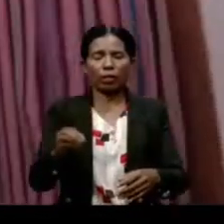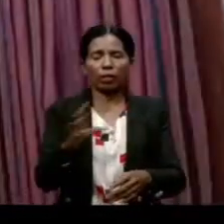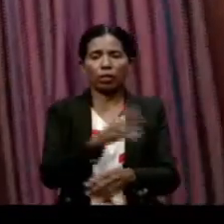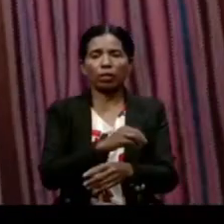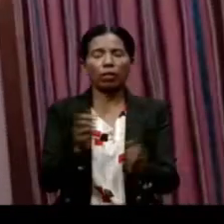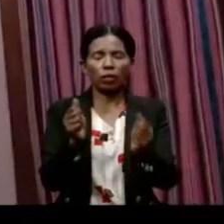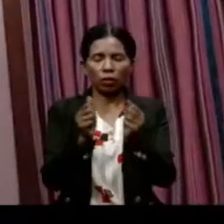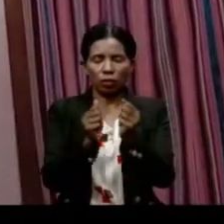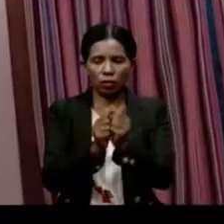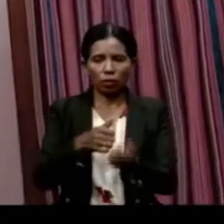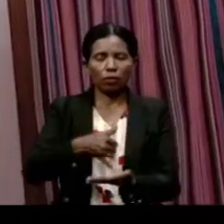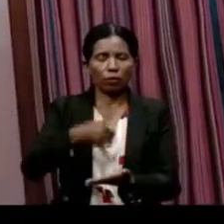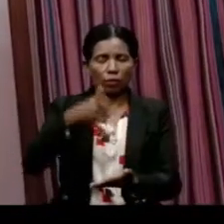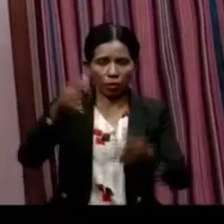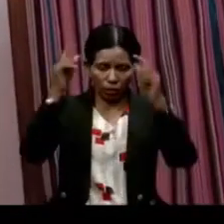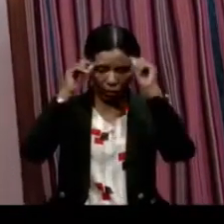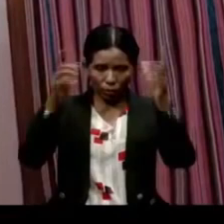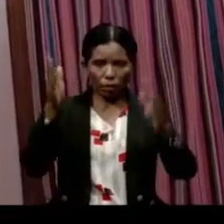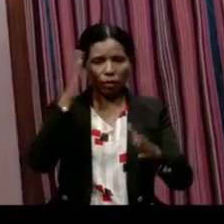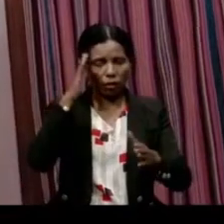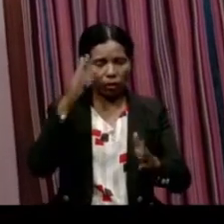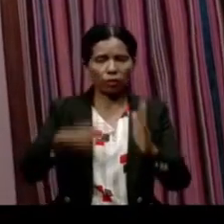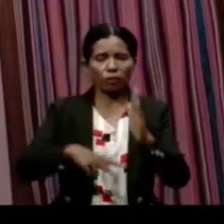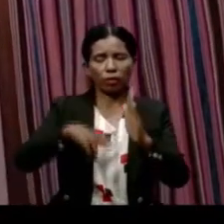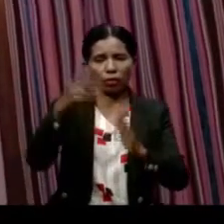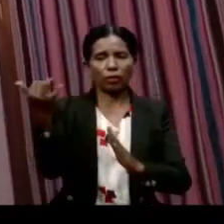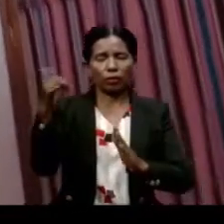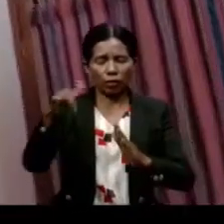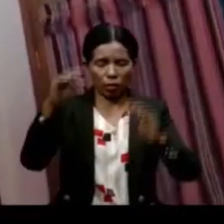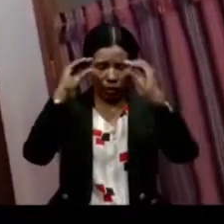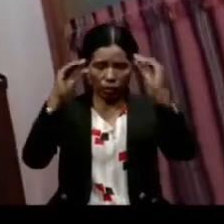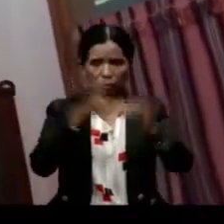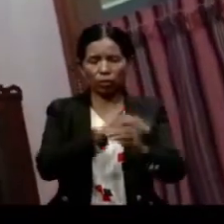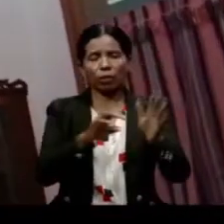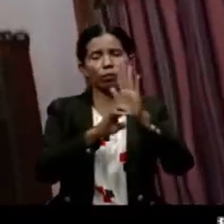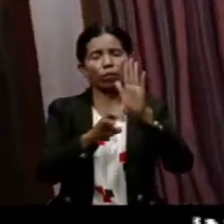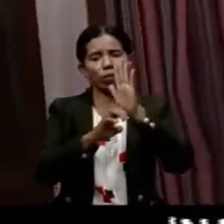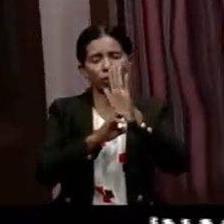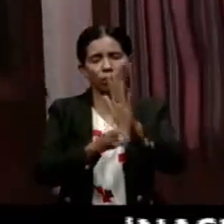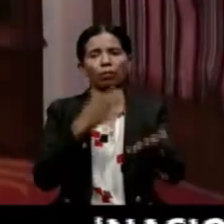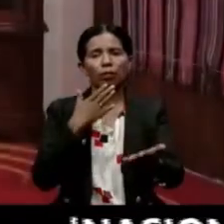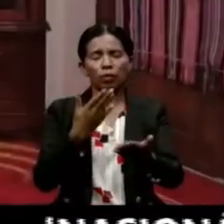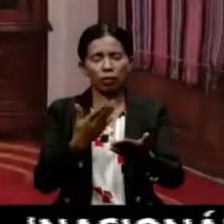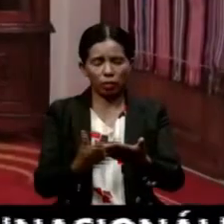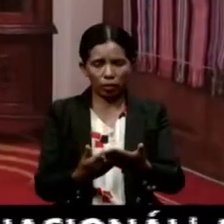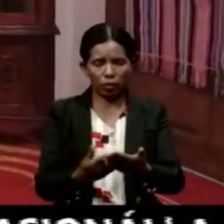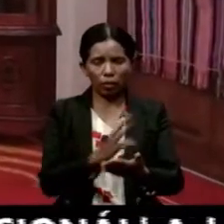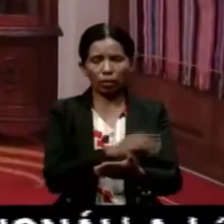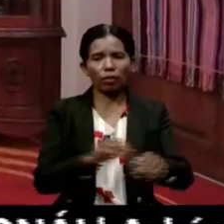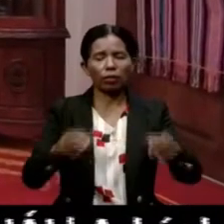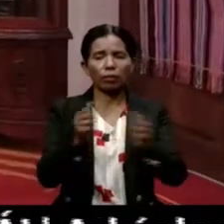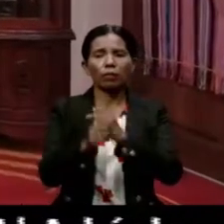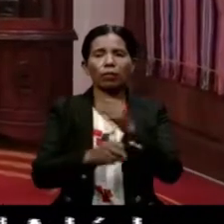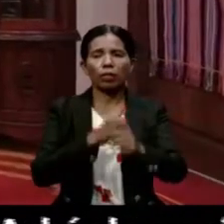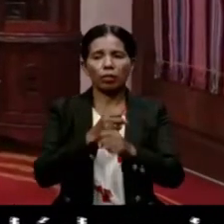Ordem Honorifica Timor-Leste, onde reconhece e valoriza a dedicação exemplar no sucesso durante a missão diplomática